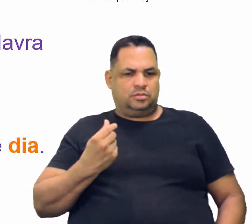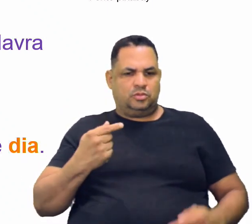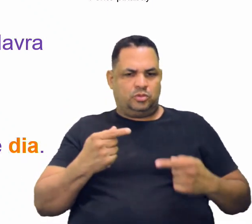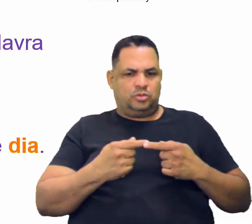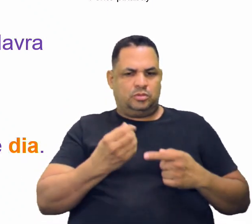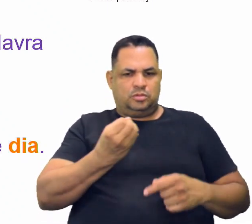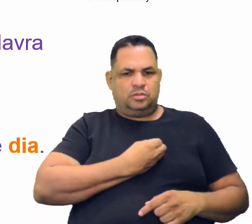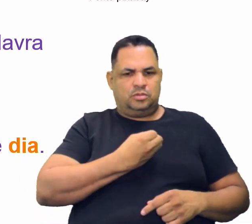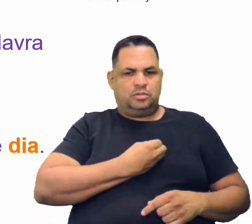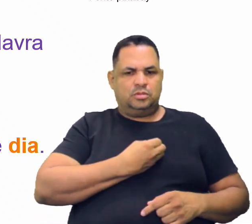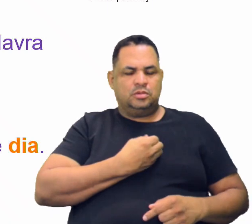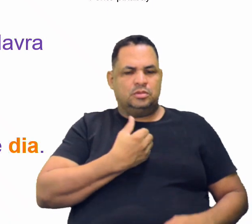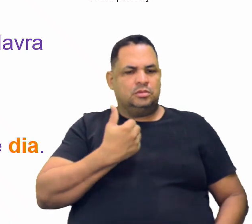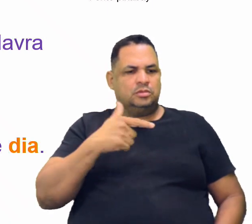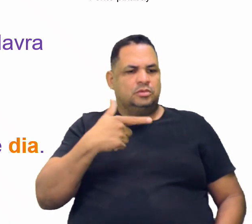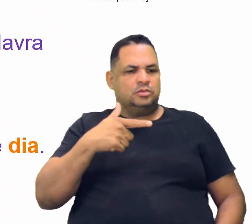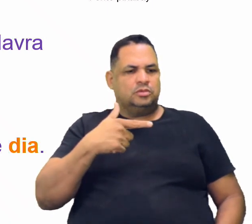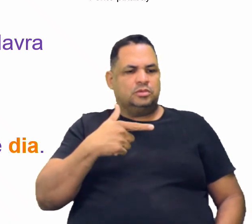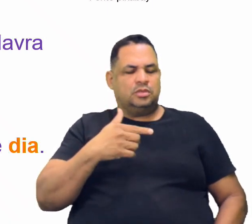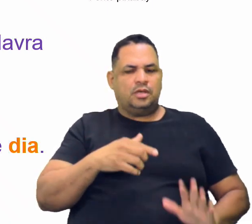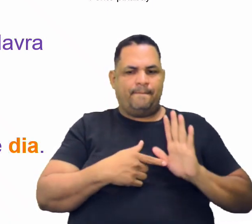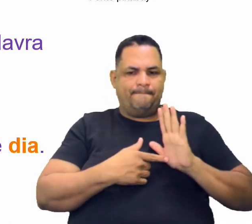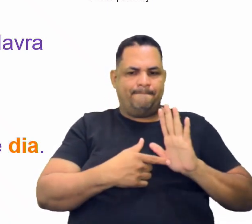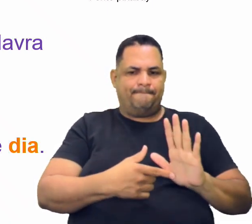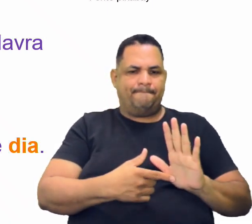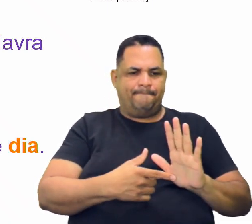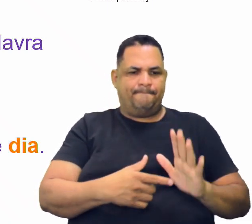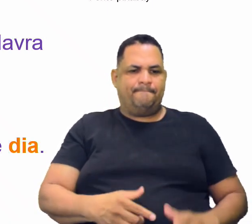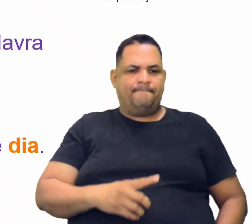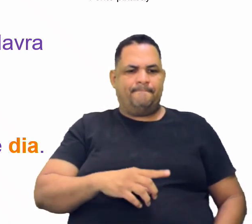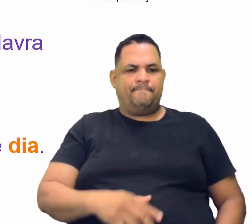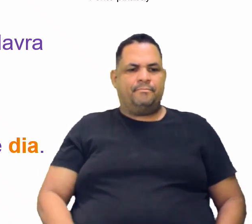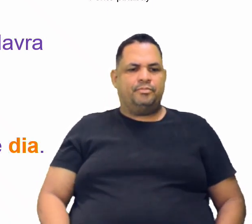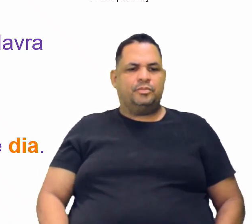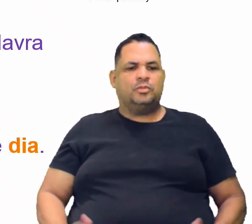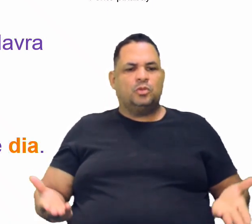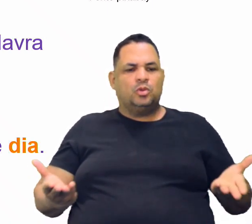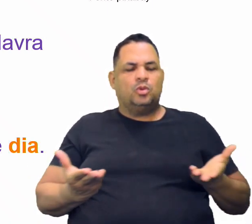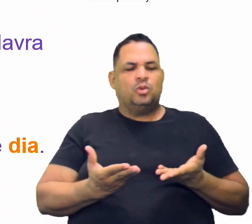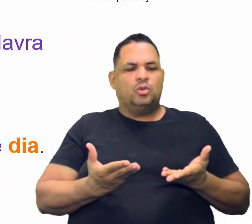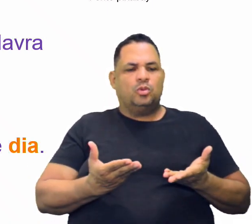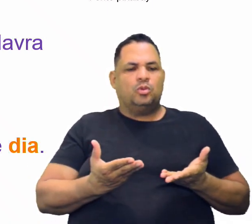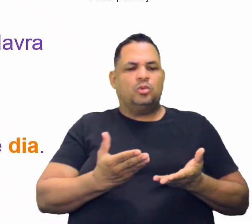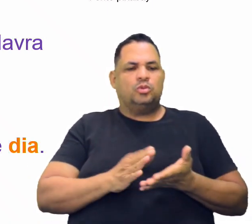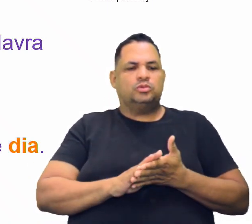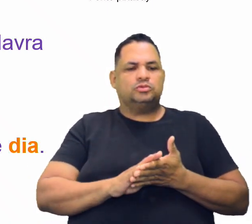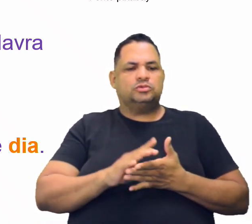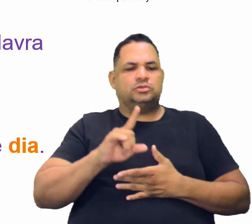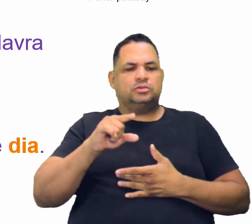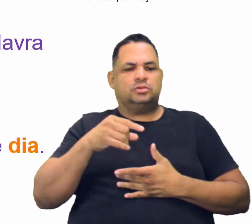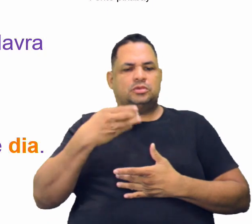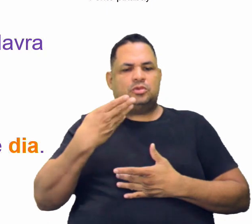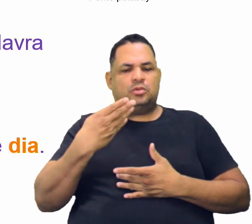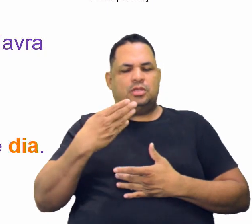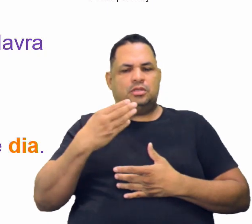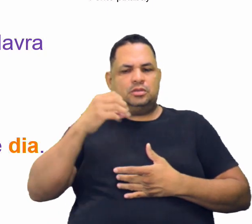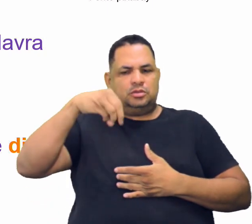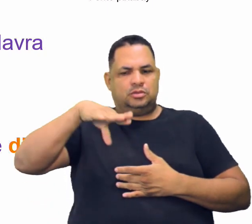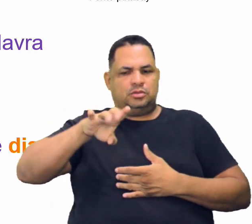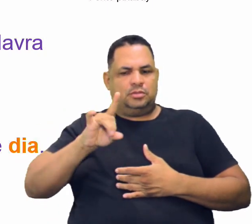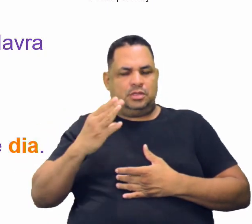com o numeral sim a palavra explícita. Dia. Hoje são 4 de